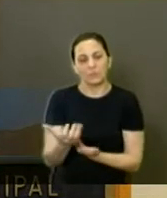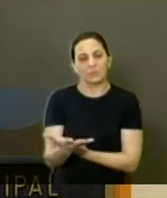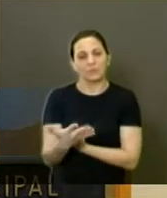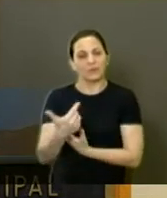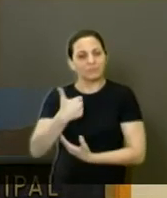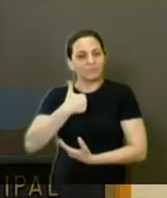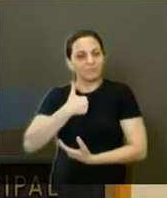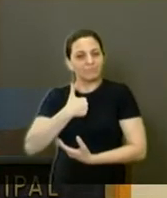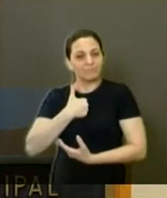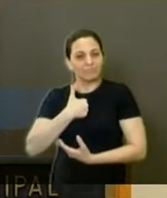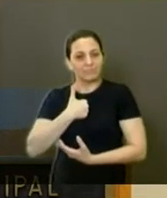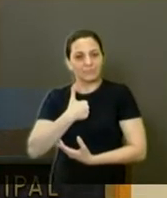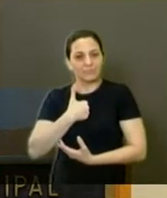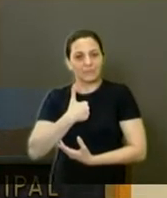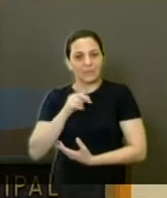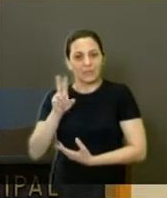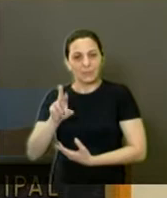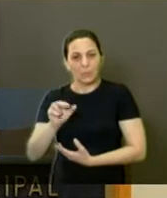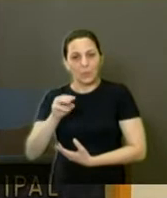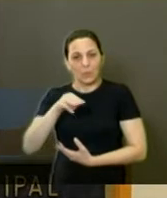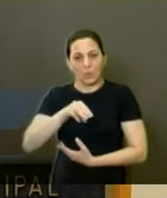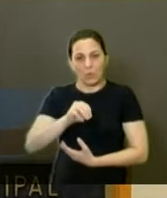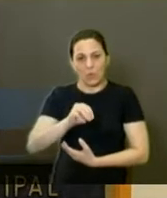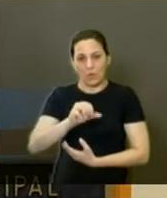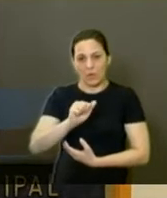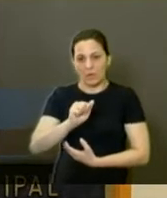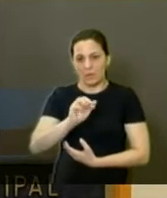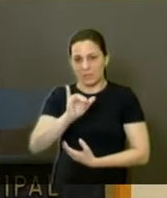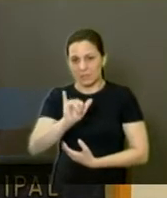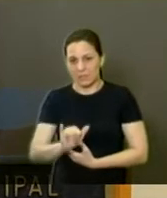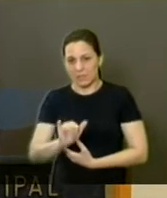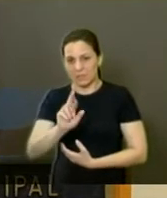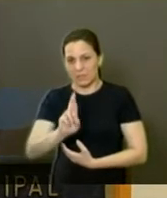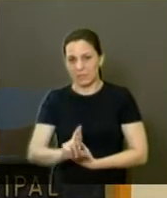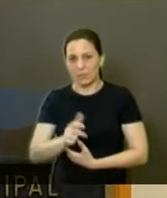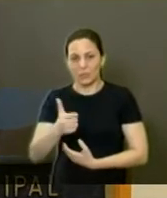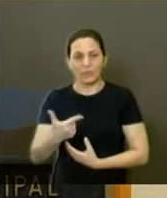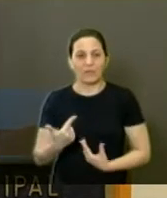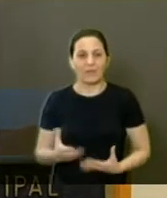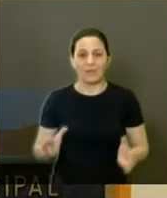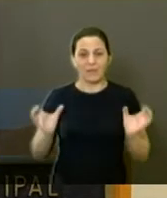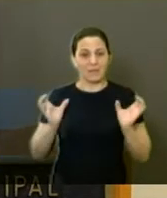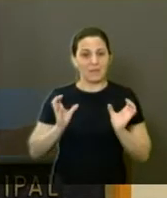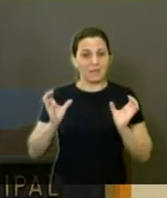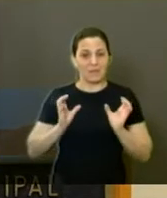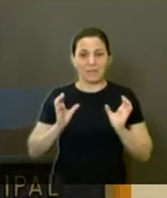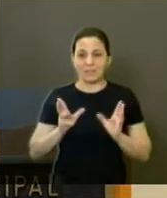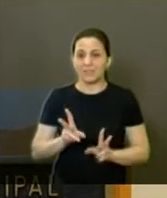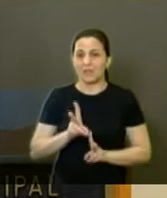Freitas. Mesmo também não possuindo riqueza e nenhum poder,